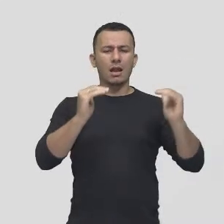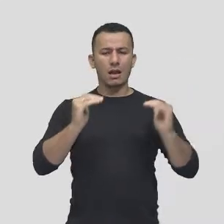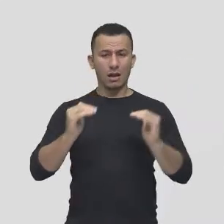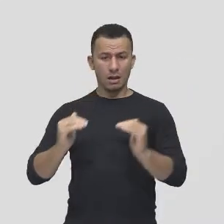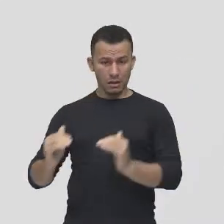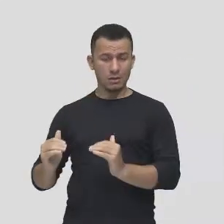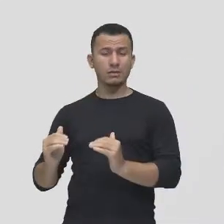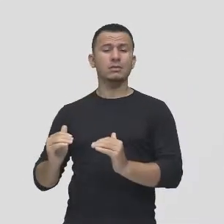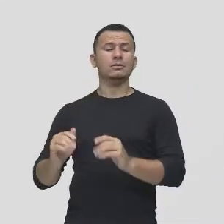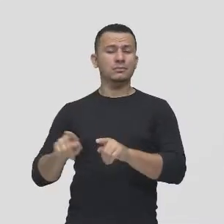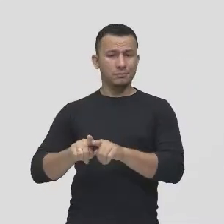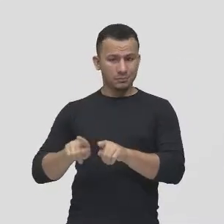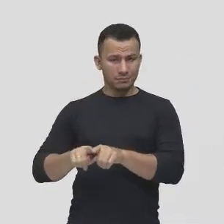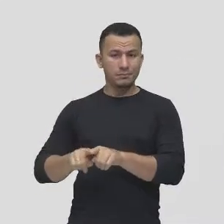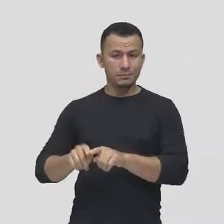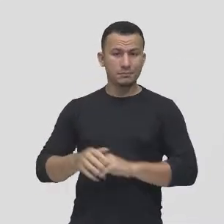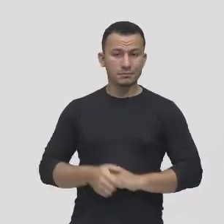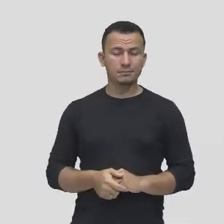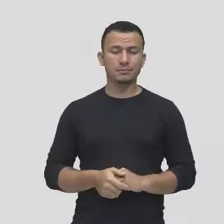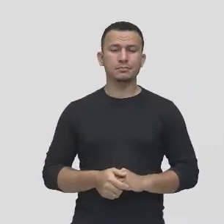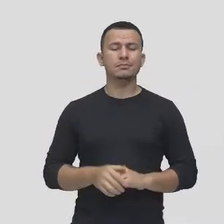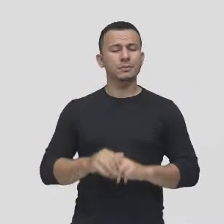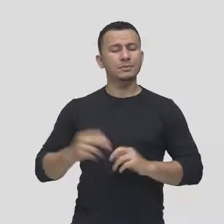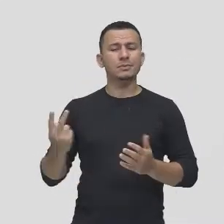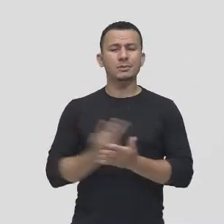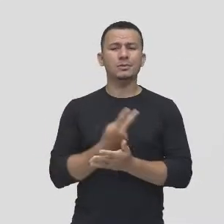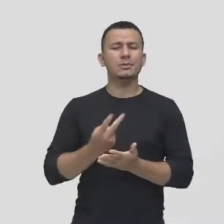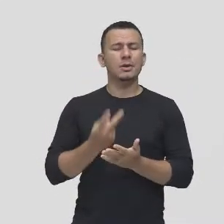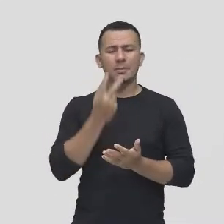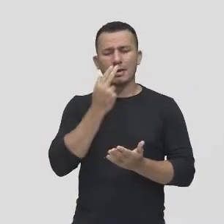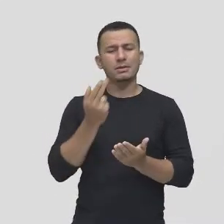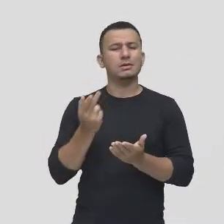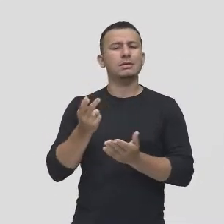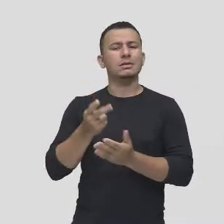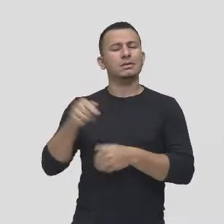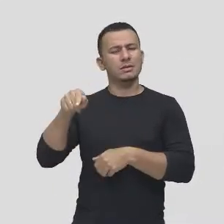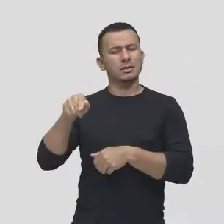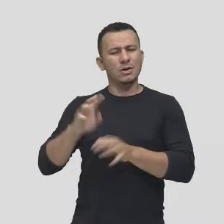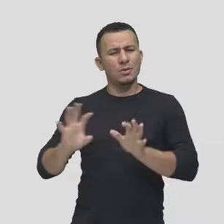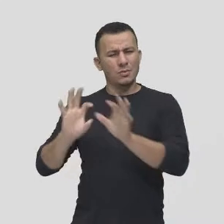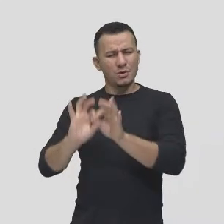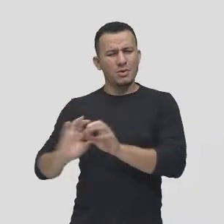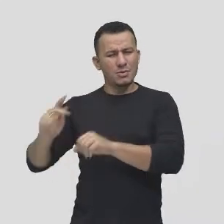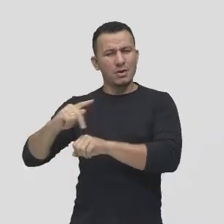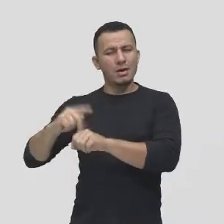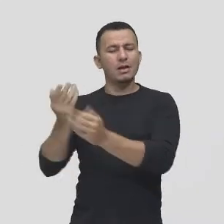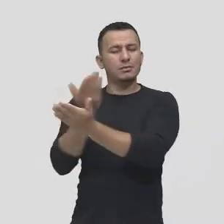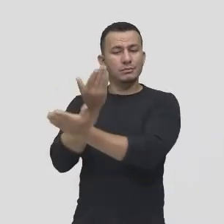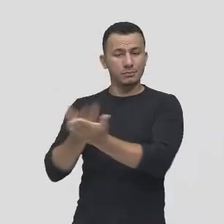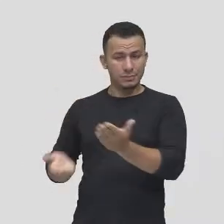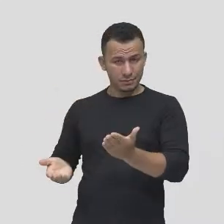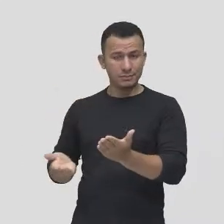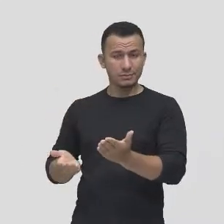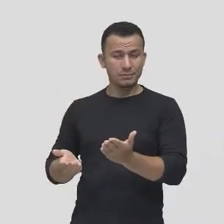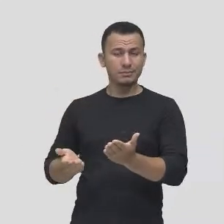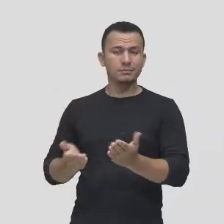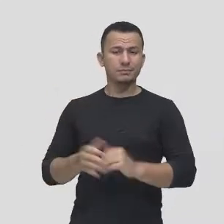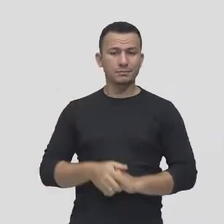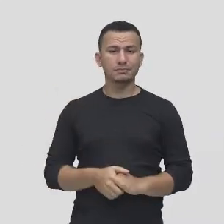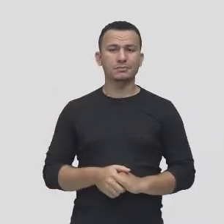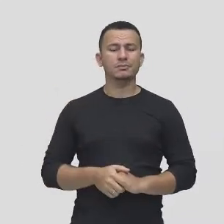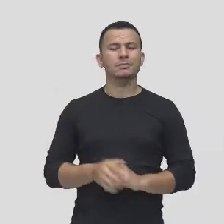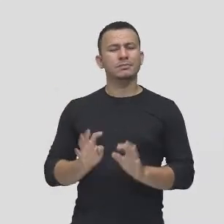países capitalistas. Isso meio que levou a uma derrota da União Soviética. E tanto esses países, tanto a